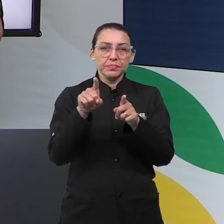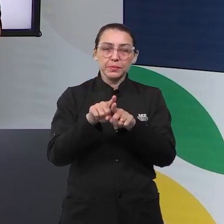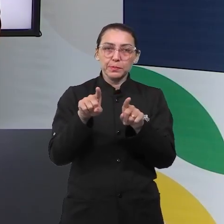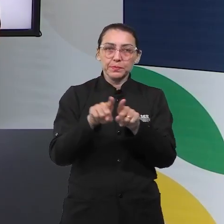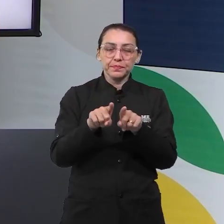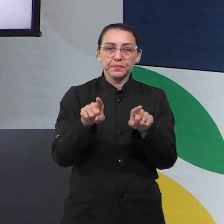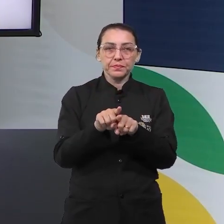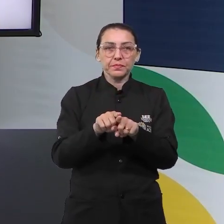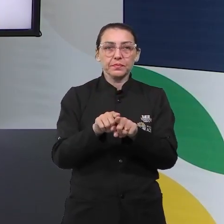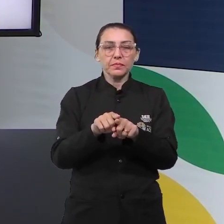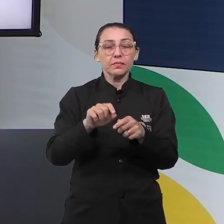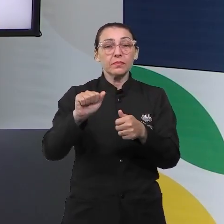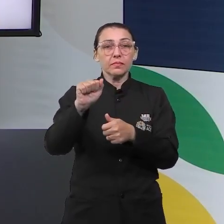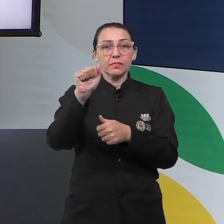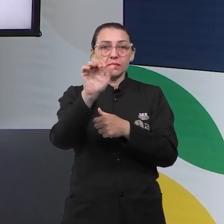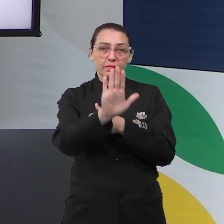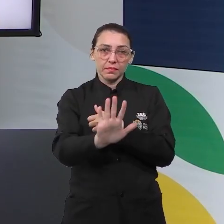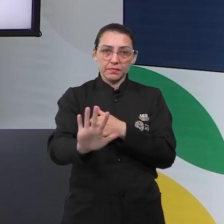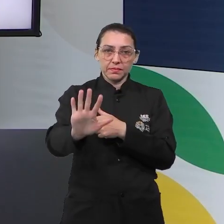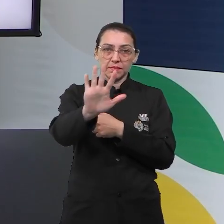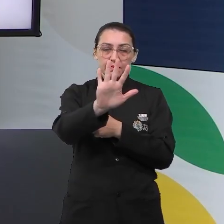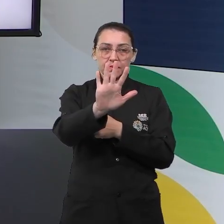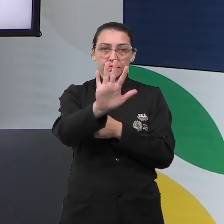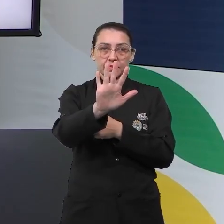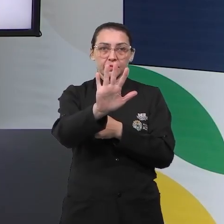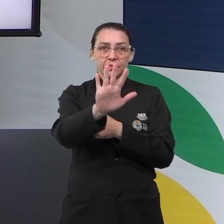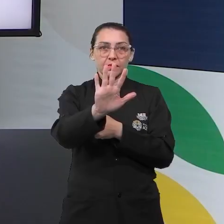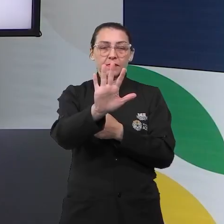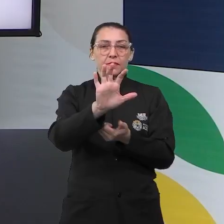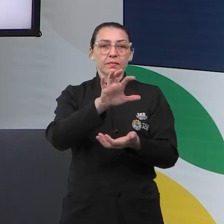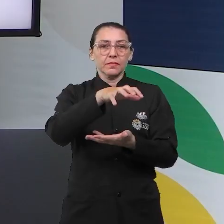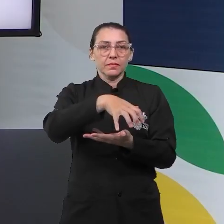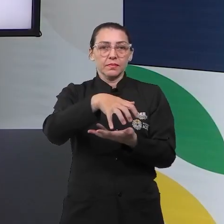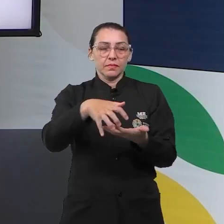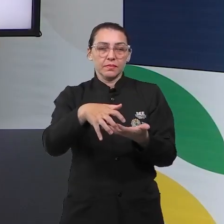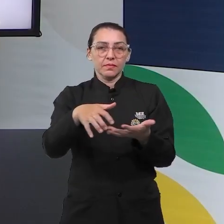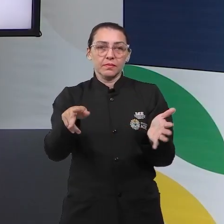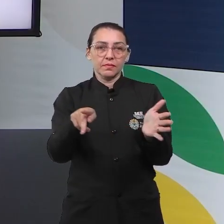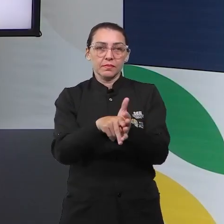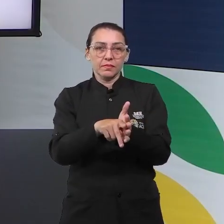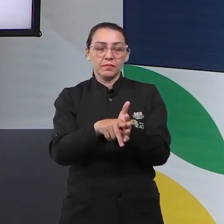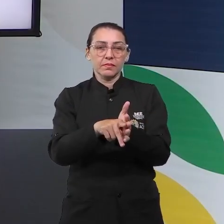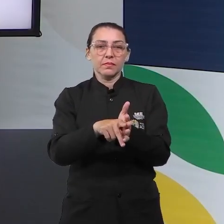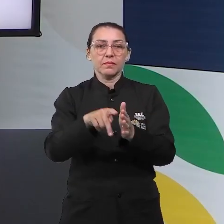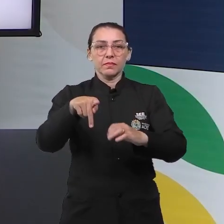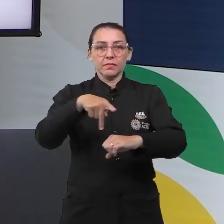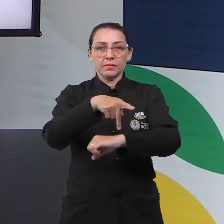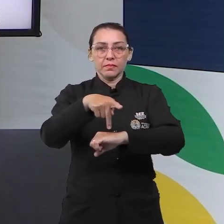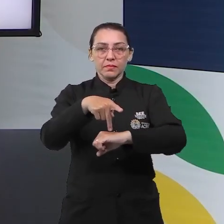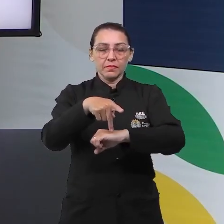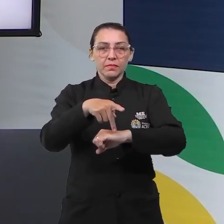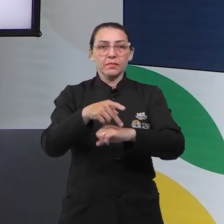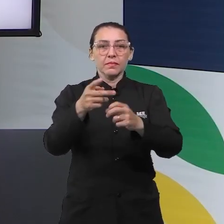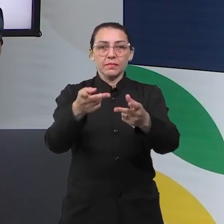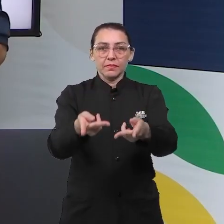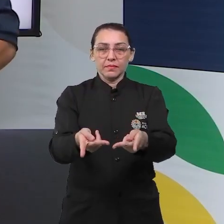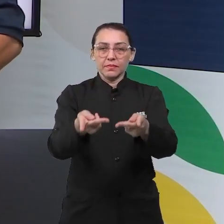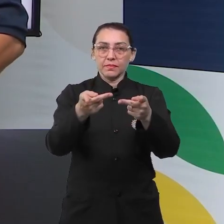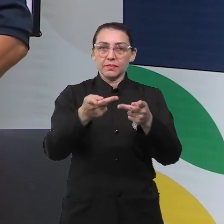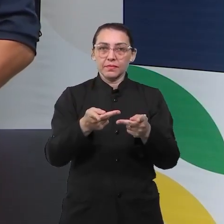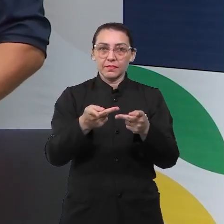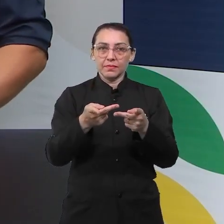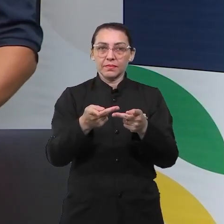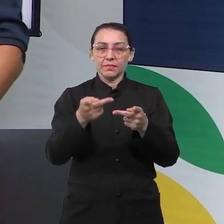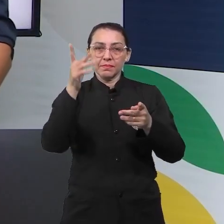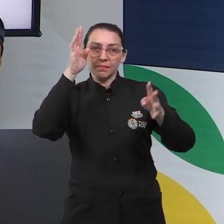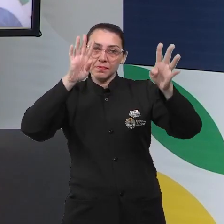para a América como um todo, tá? O continente a qual o nosso país pertence. Tudo bem? Te convido para essa viagem.